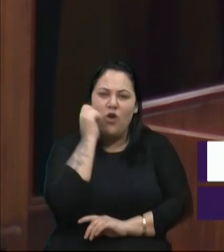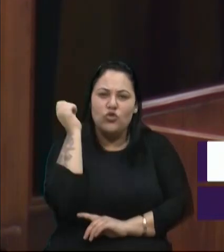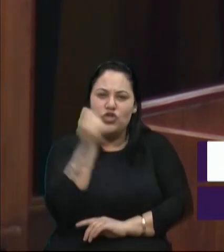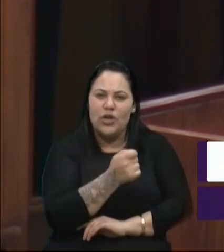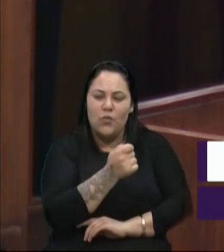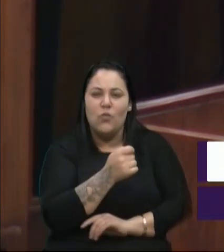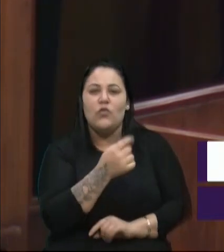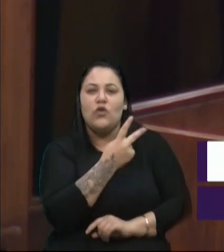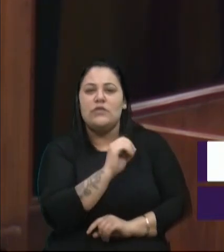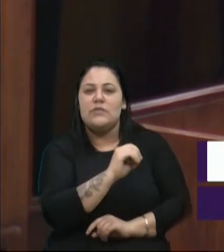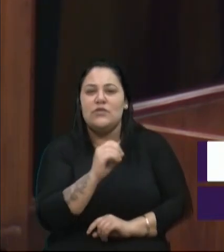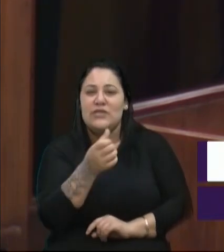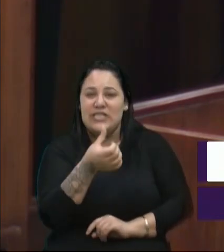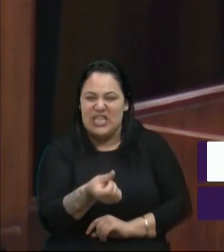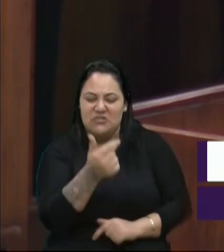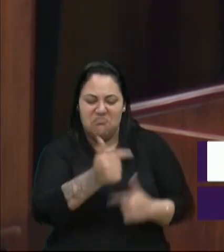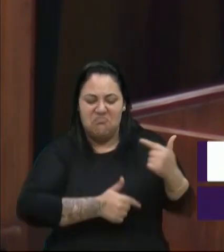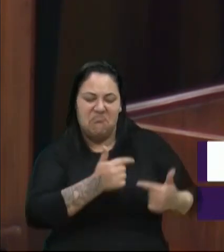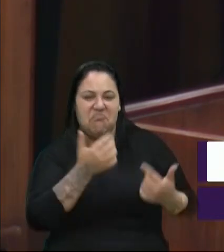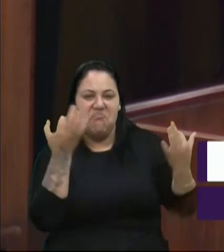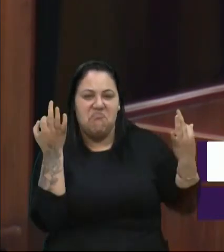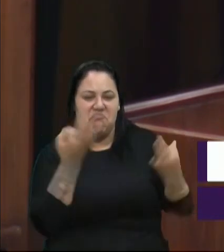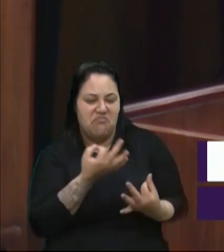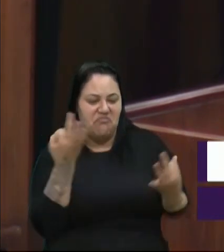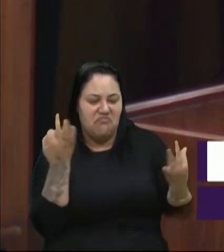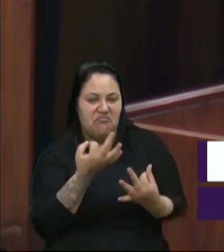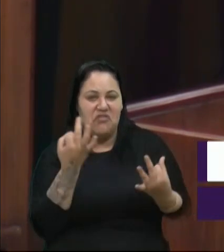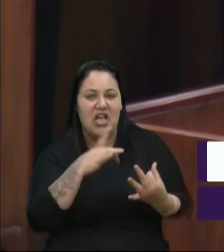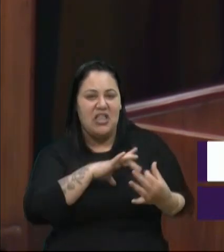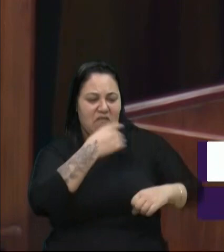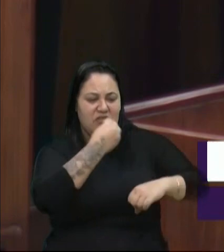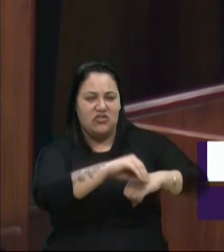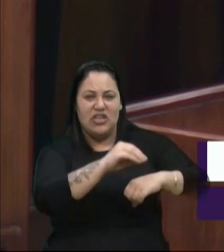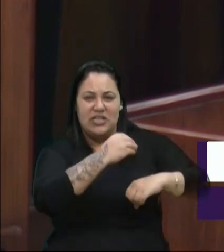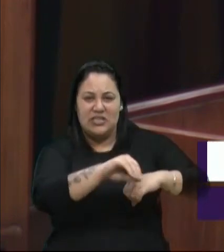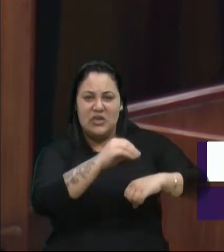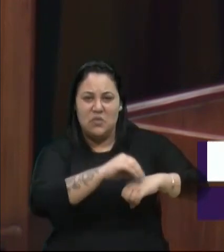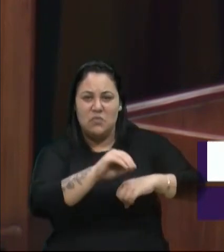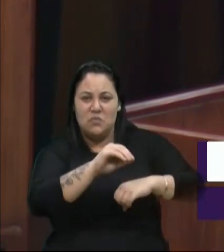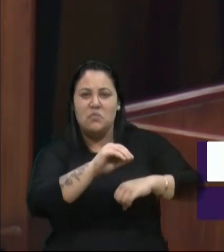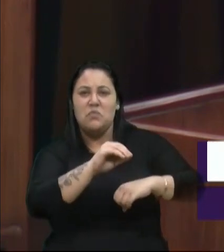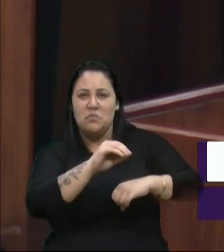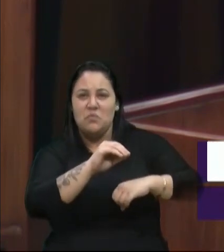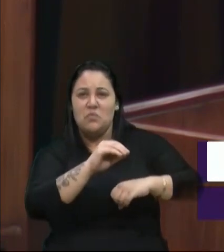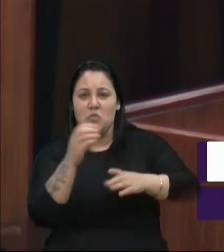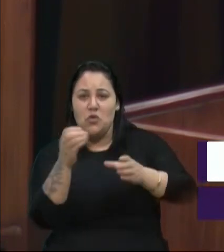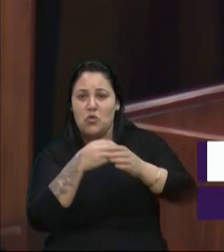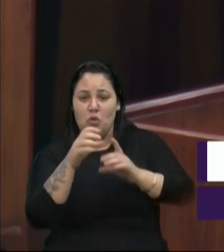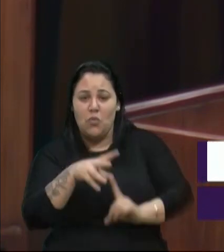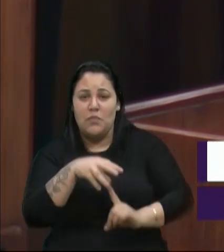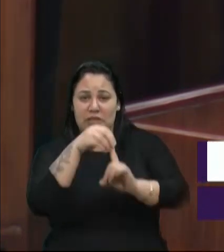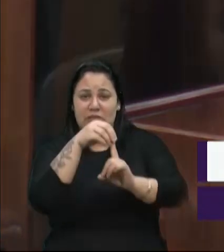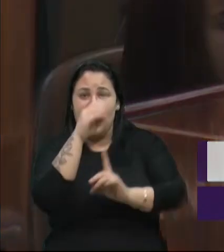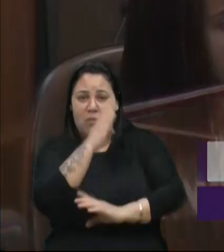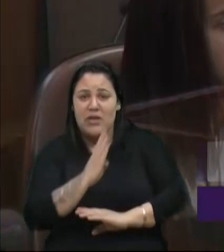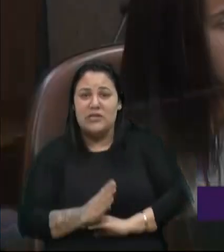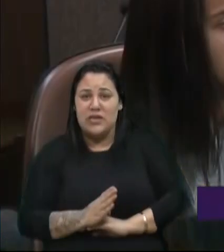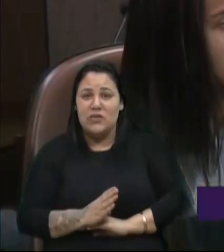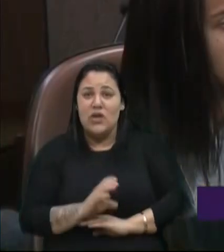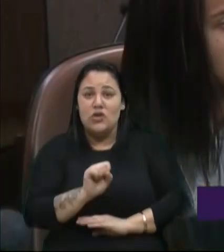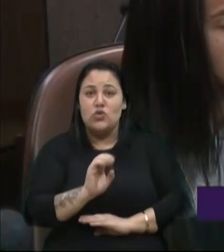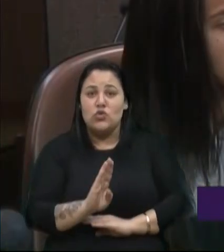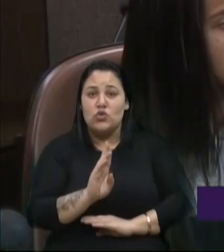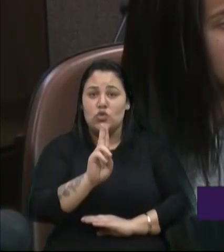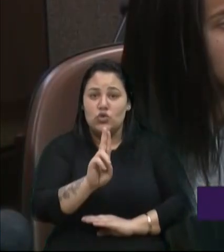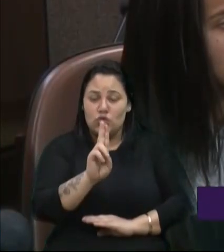Um trabalho de excelência que rendeu convocações para a seleção brasileira principal e no sub-17. Nos